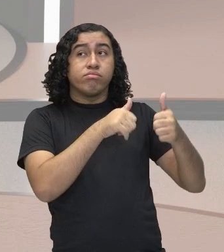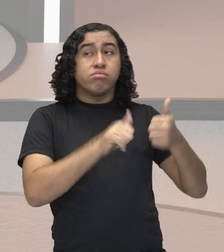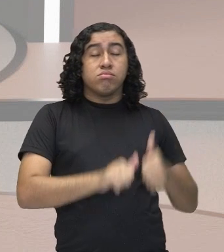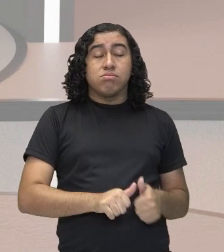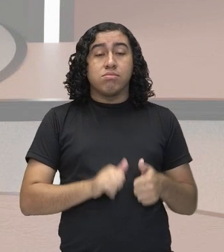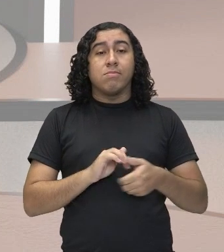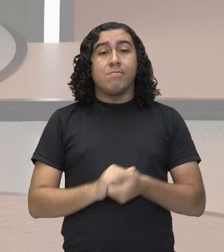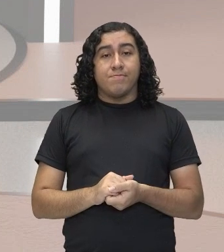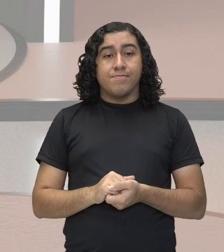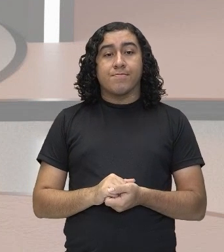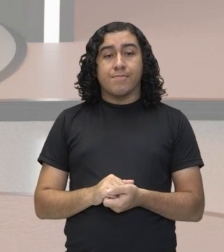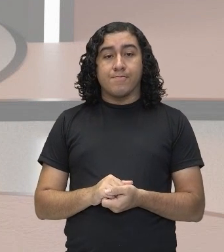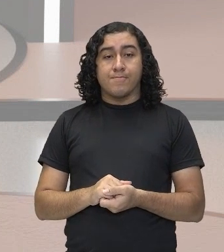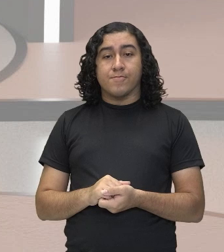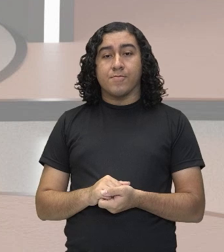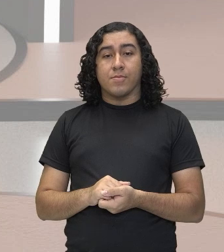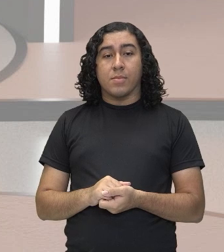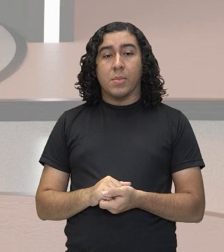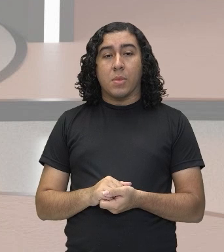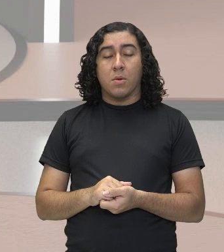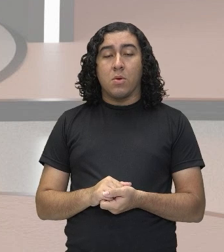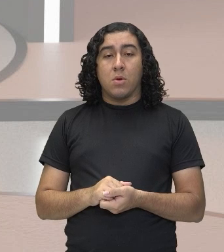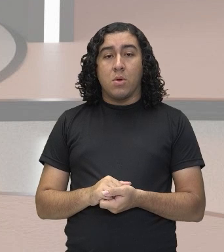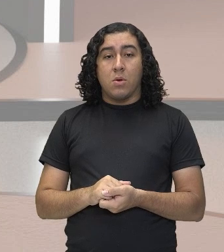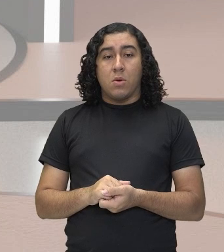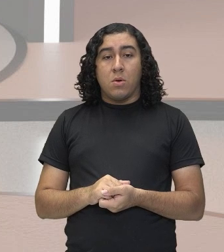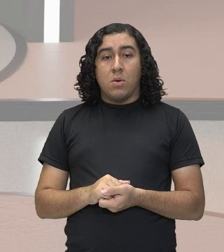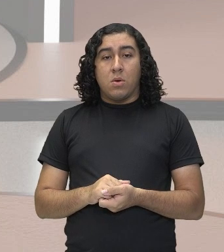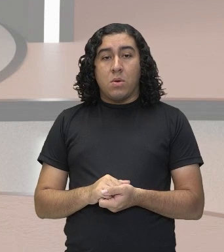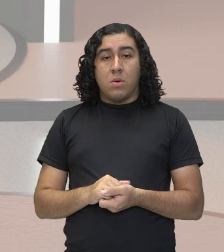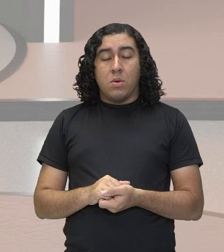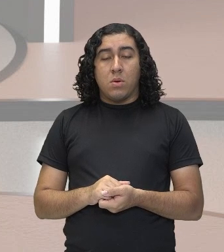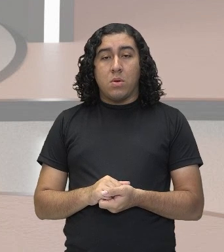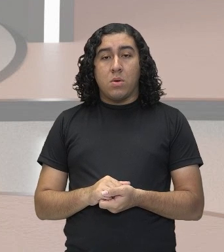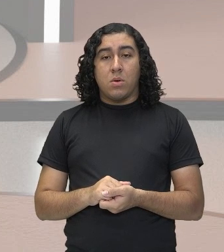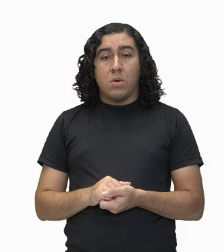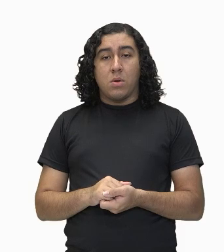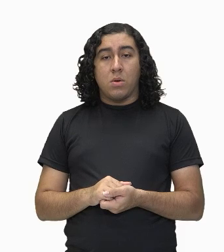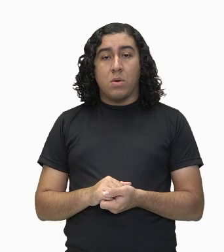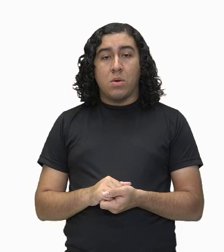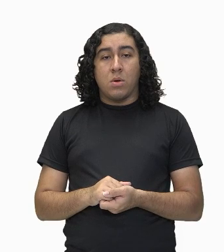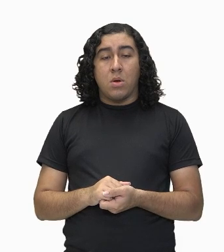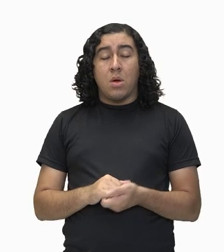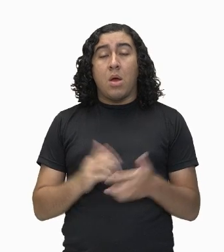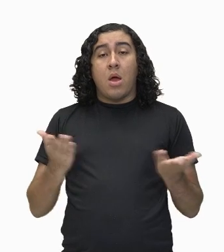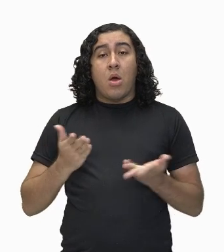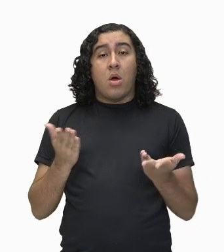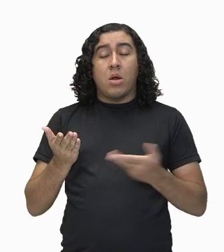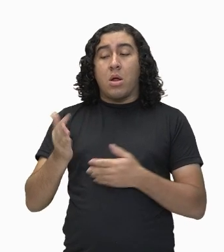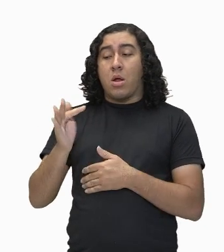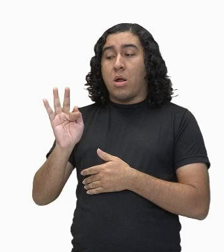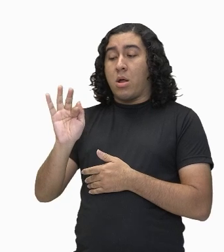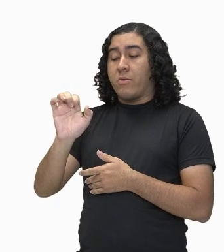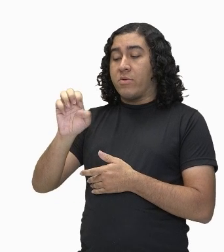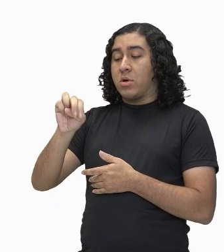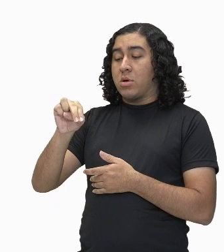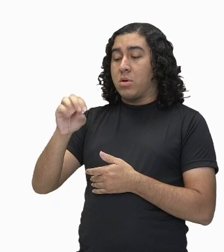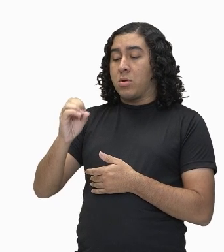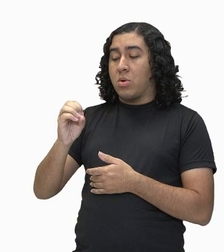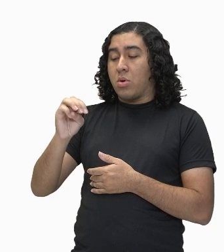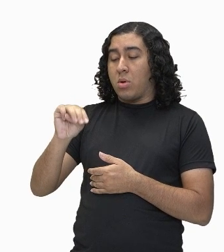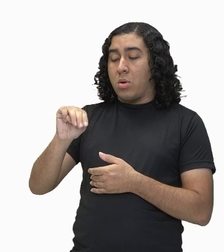fenômeno. Agora vamos então verificar então agora o que é a fenomenologia. Né? Então nós